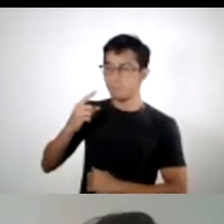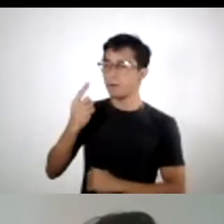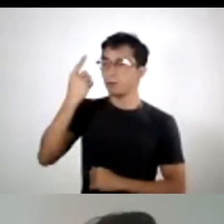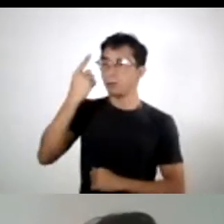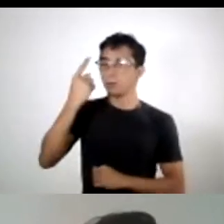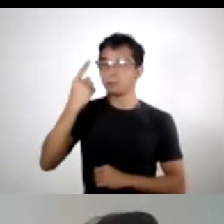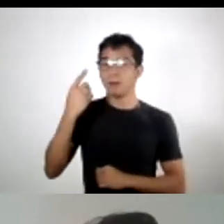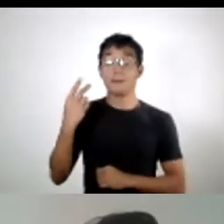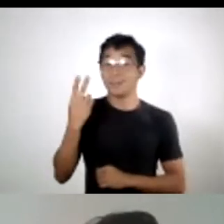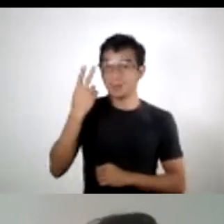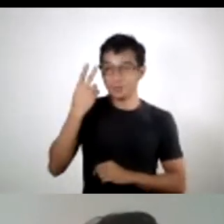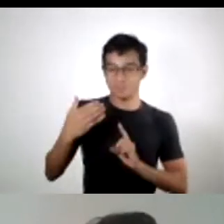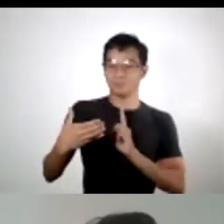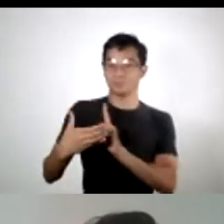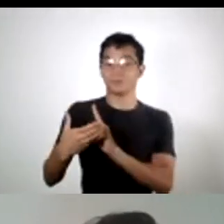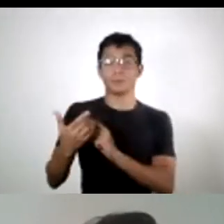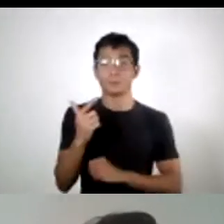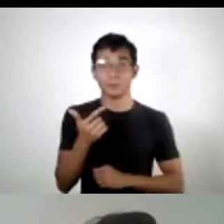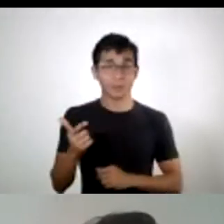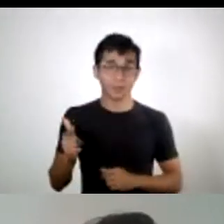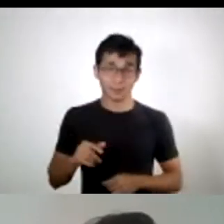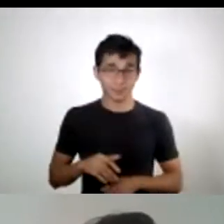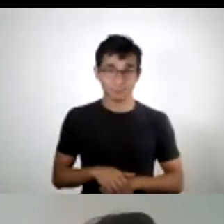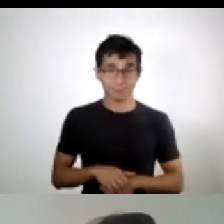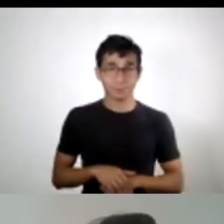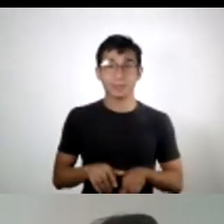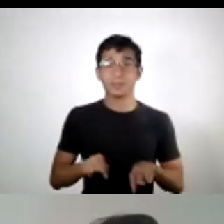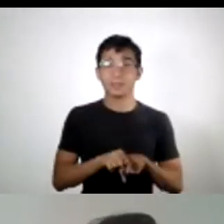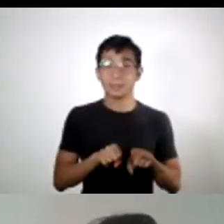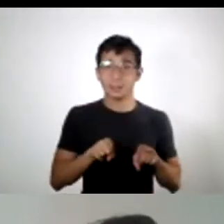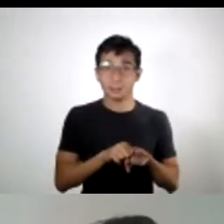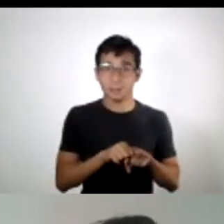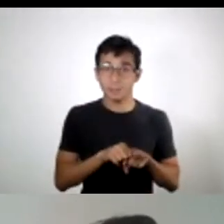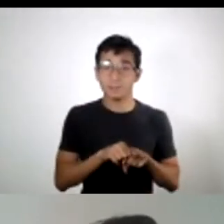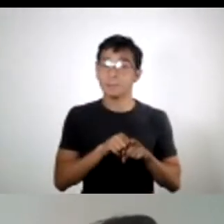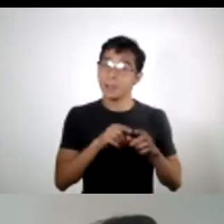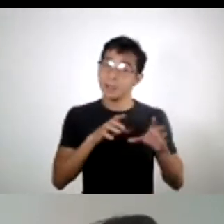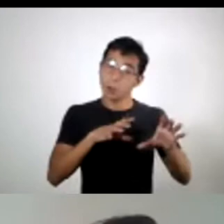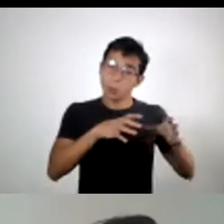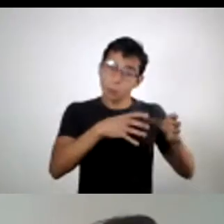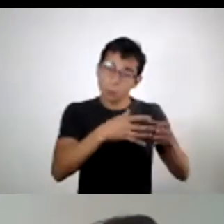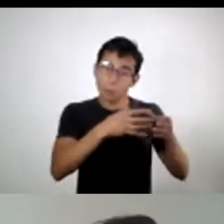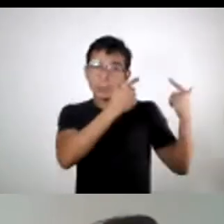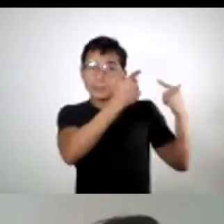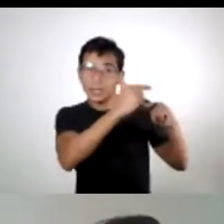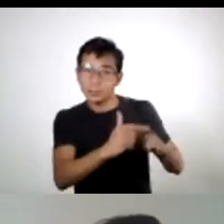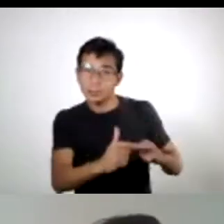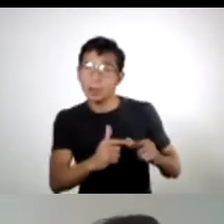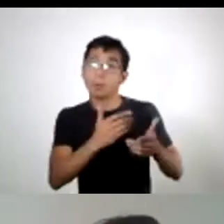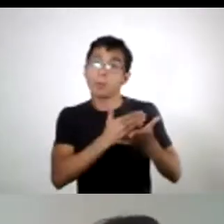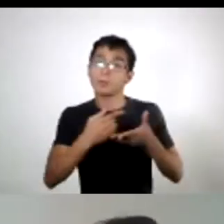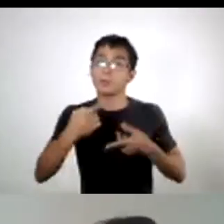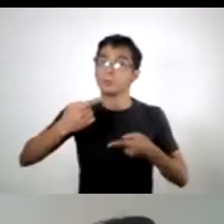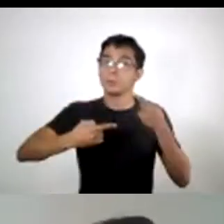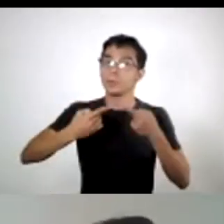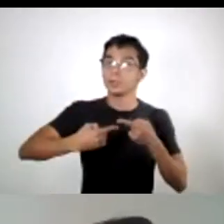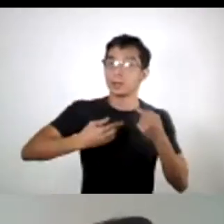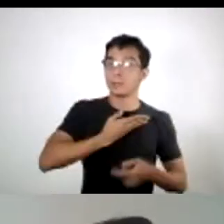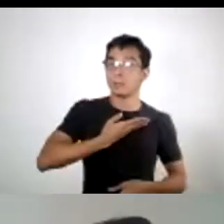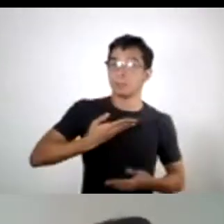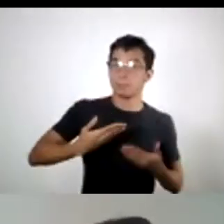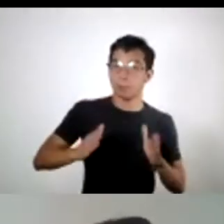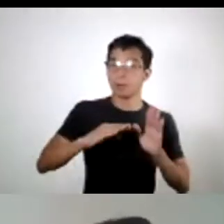políticas públicas, né, que as comunidades tradicionais tiveram acesso a, como, por exemplo, o programa de